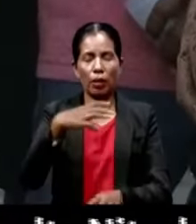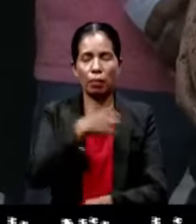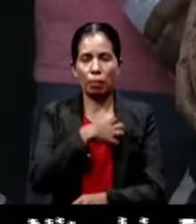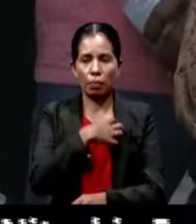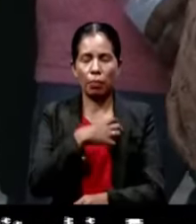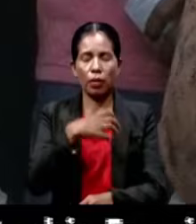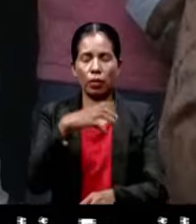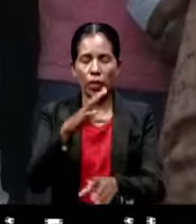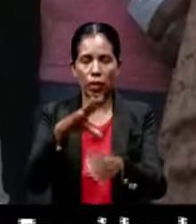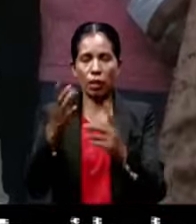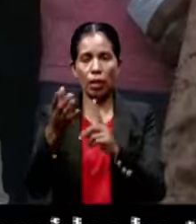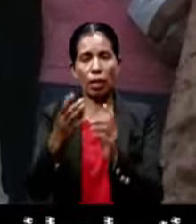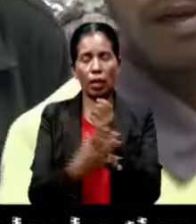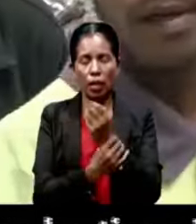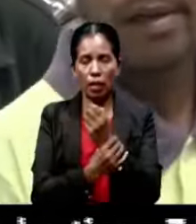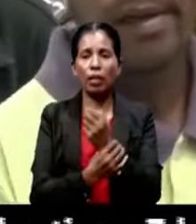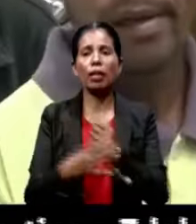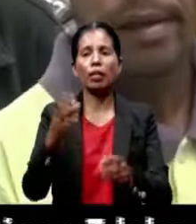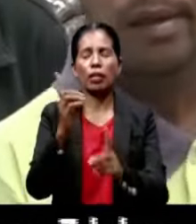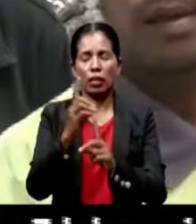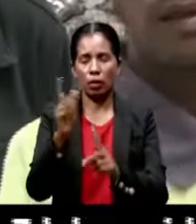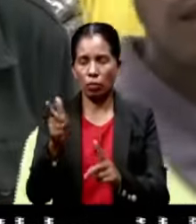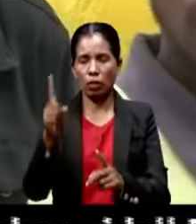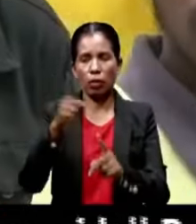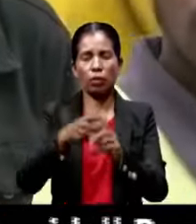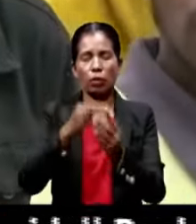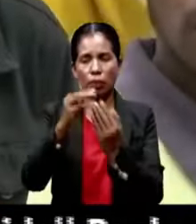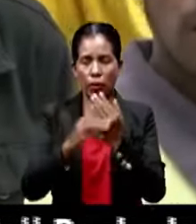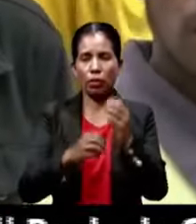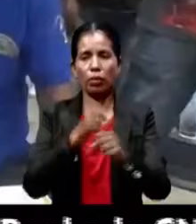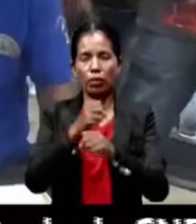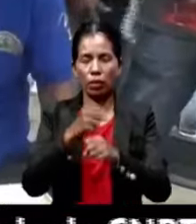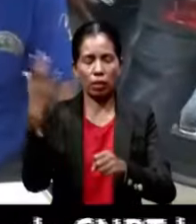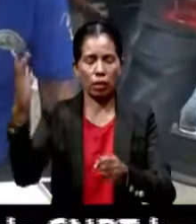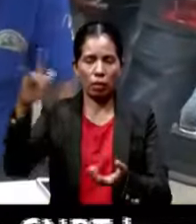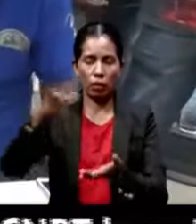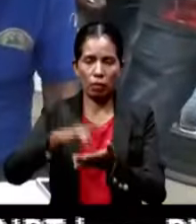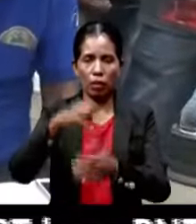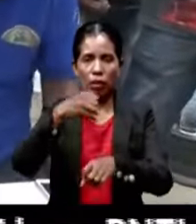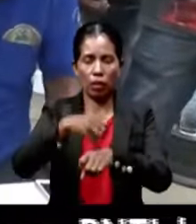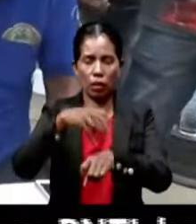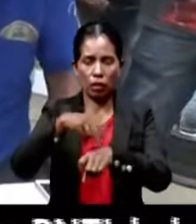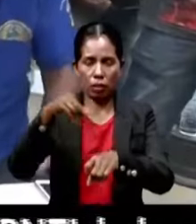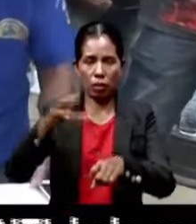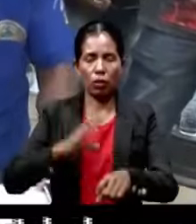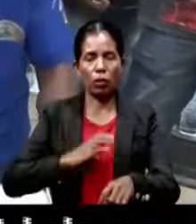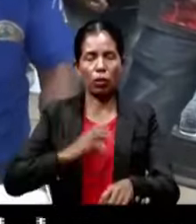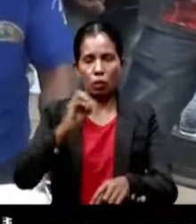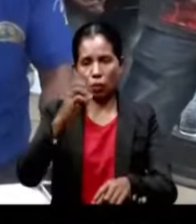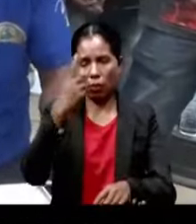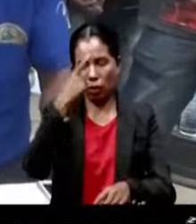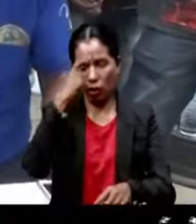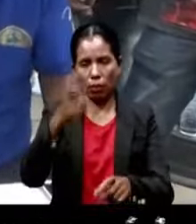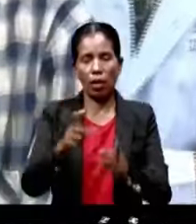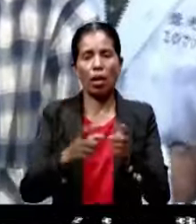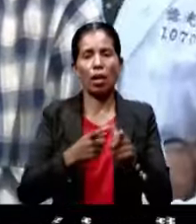Arnolfo Teves e a loro uranulure sinida fulan março tinangne e a aeroporto internacional Nicolau Lobato Comoro, tamba halai